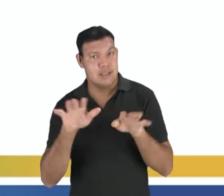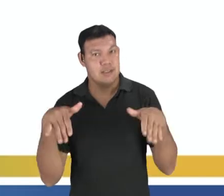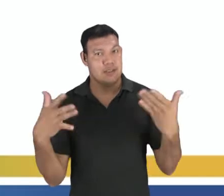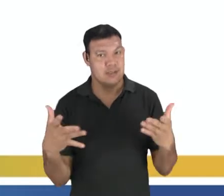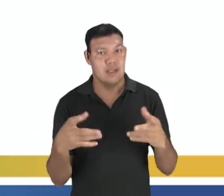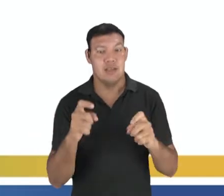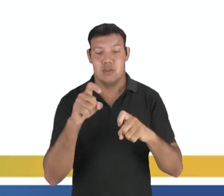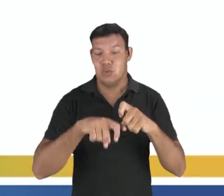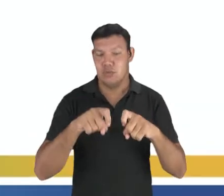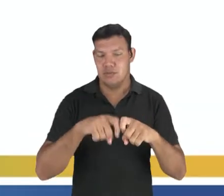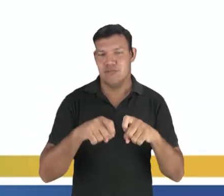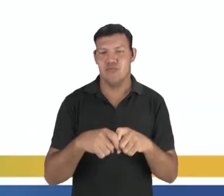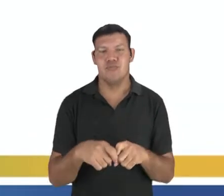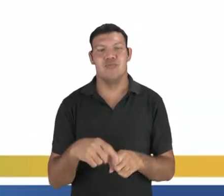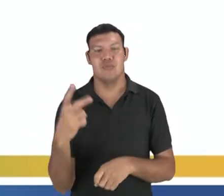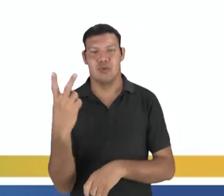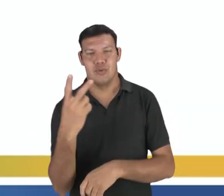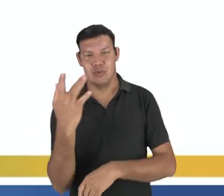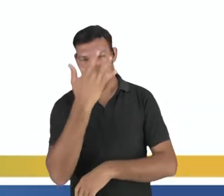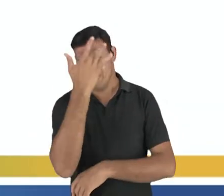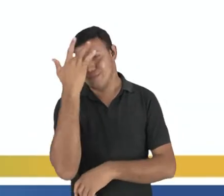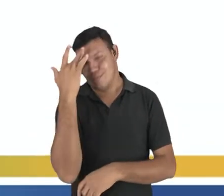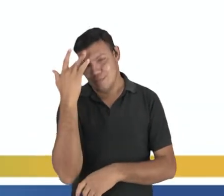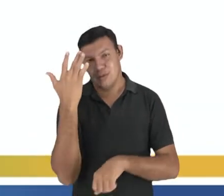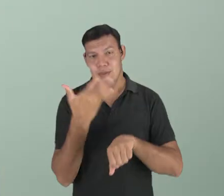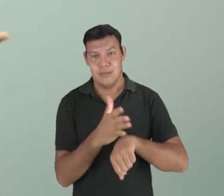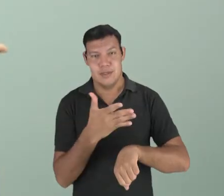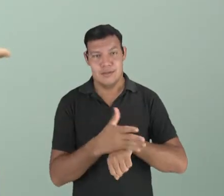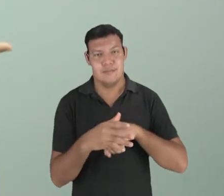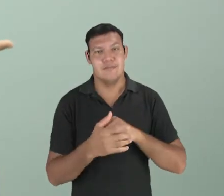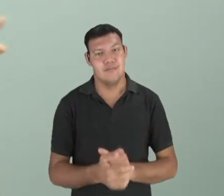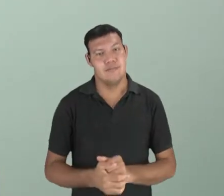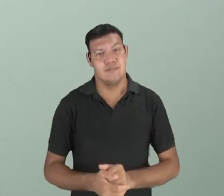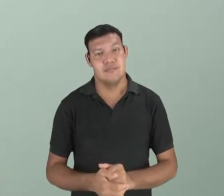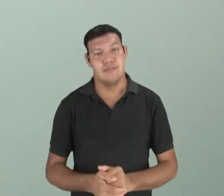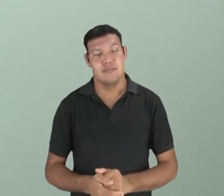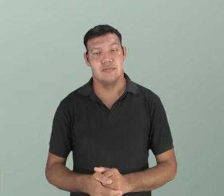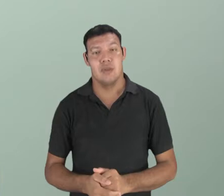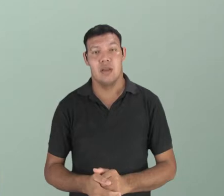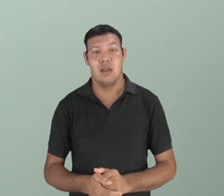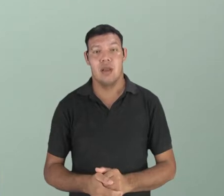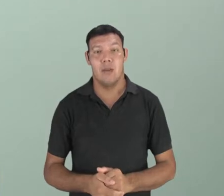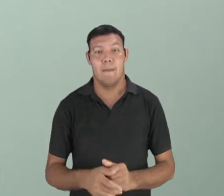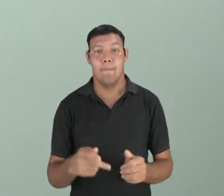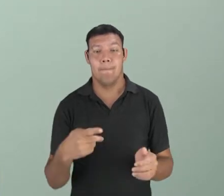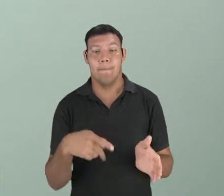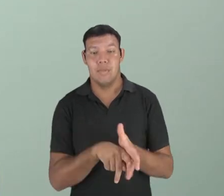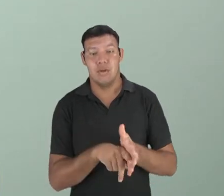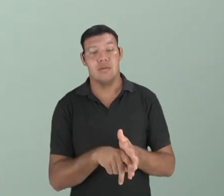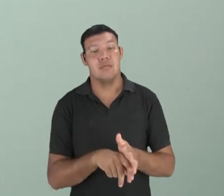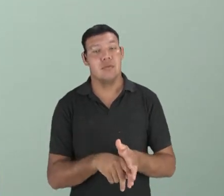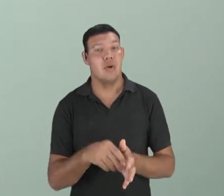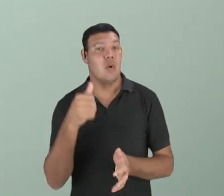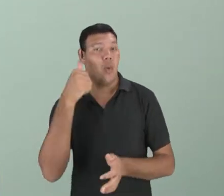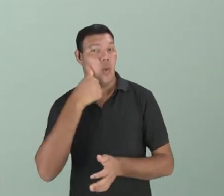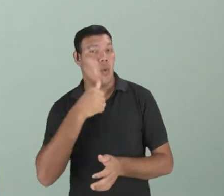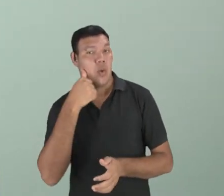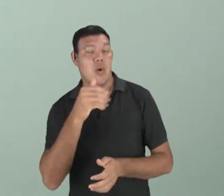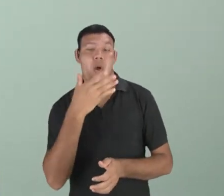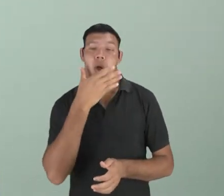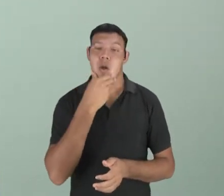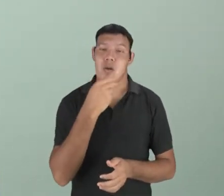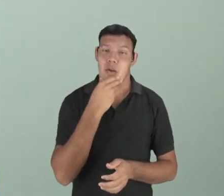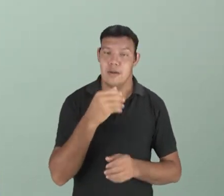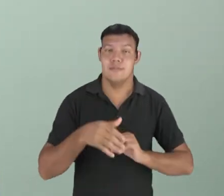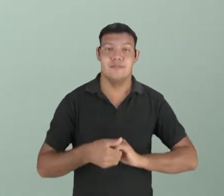é onde nós temos aí dois indivíduos participando. Um indivíduo vai estar com os gametas femininos e o outro com os gametas